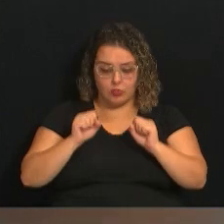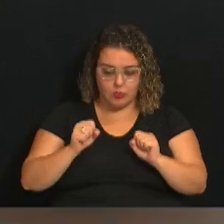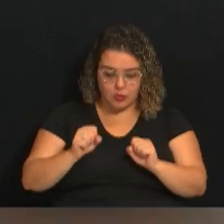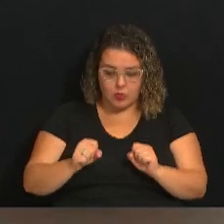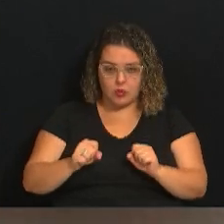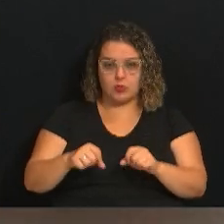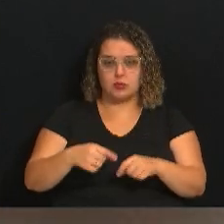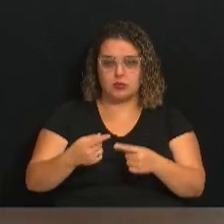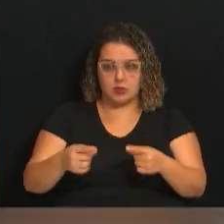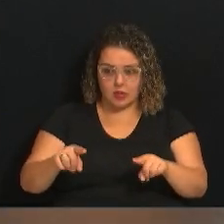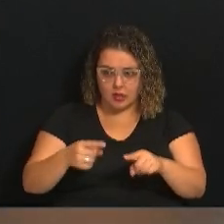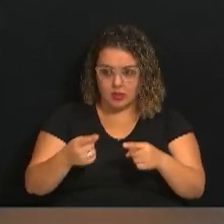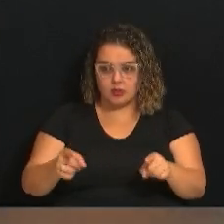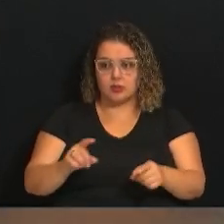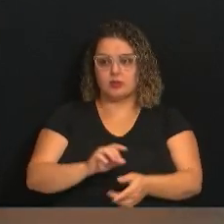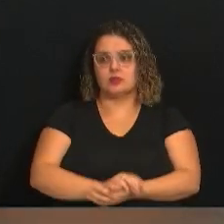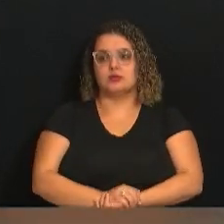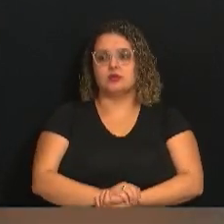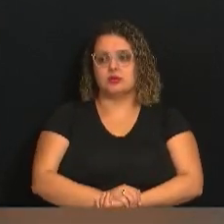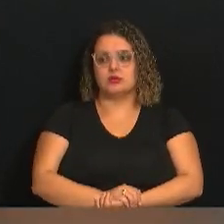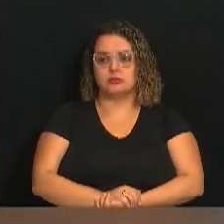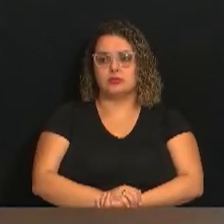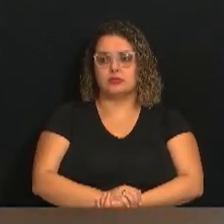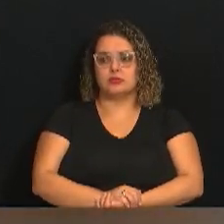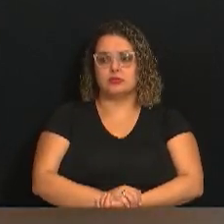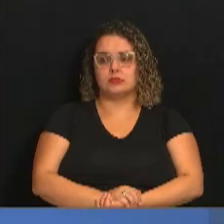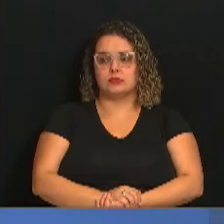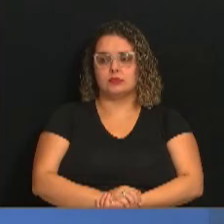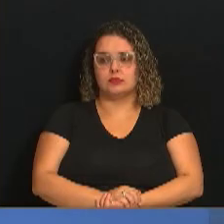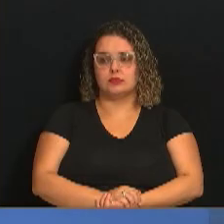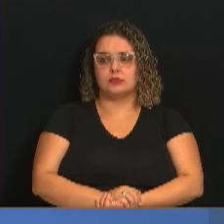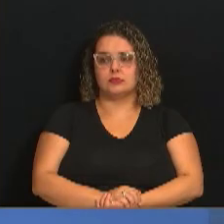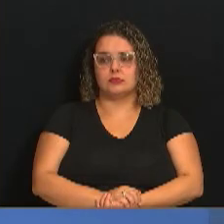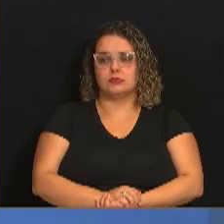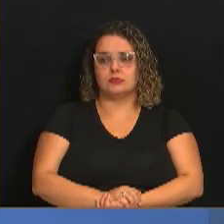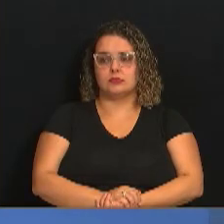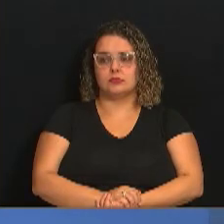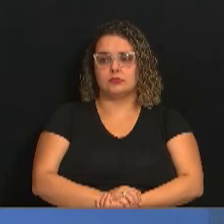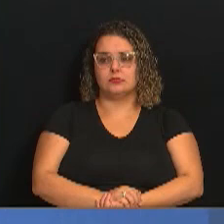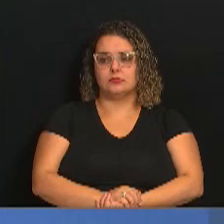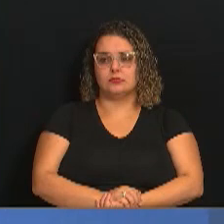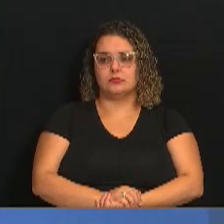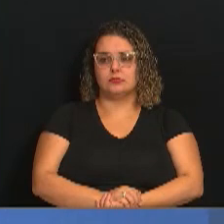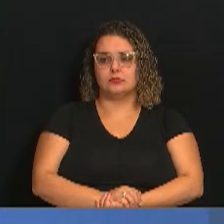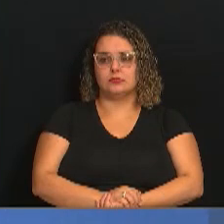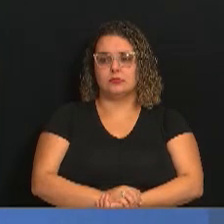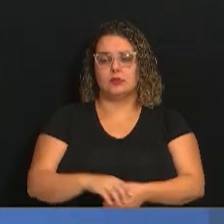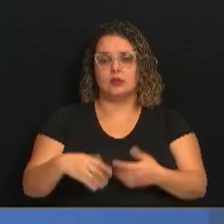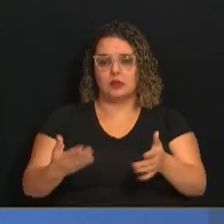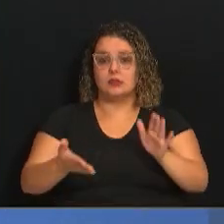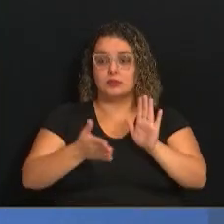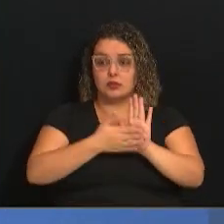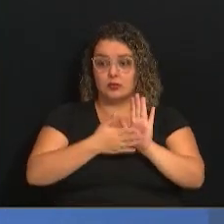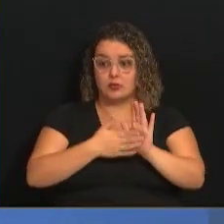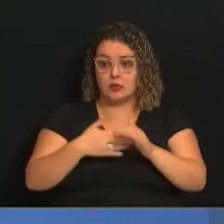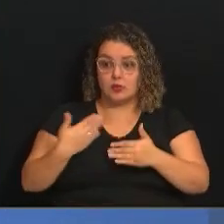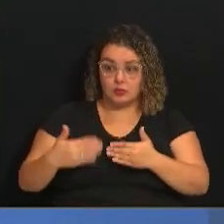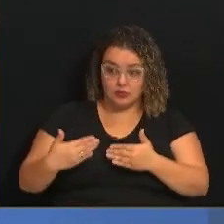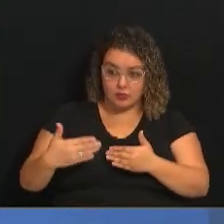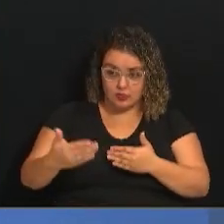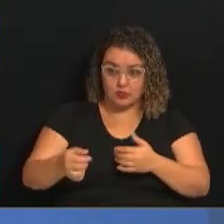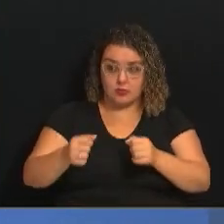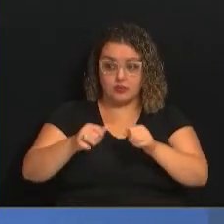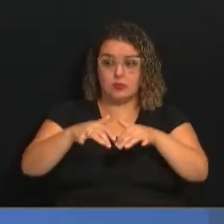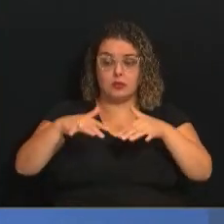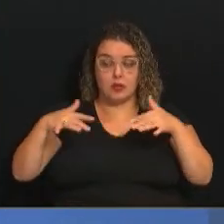vir a ser o regente da nossa orquestra. E essa proposta vai passar por audiência